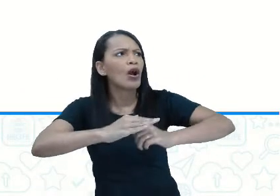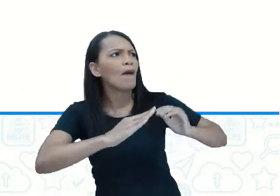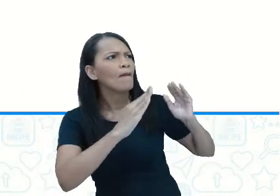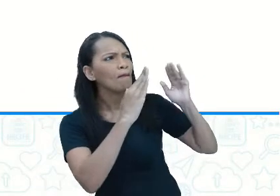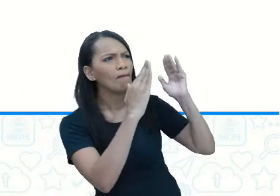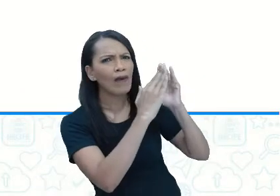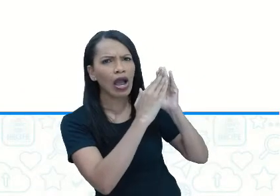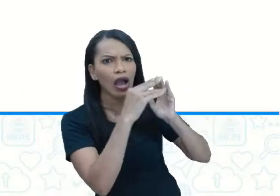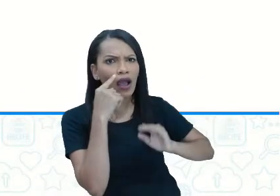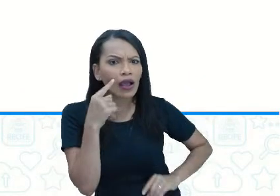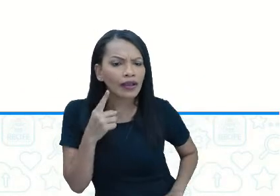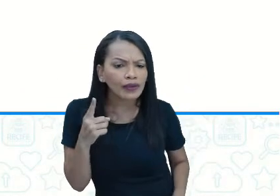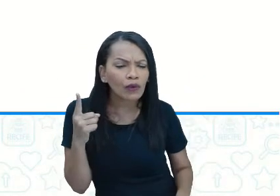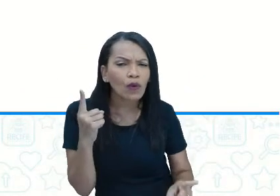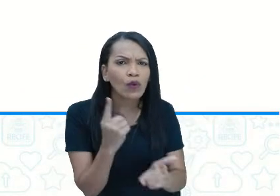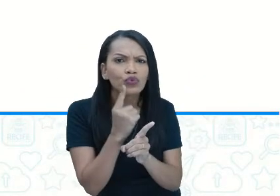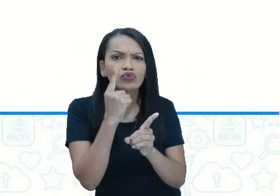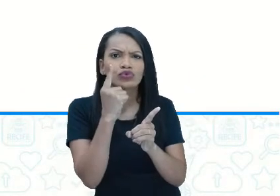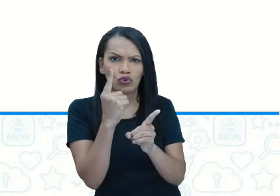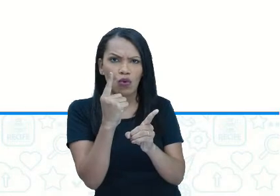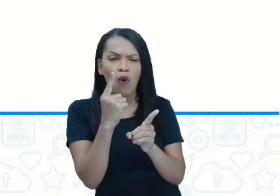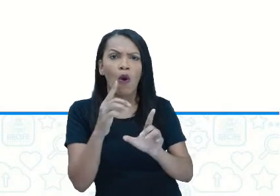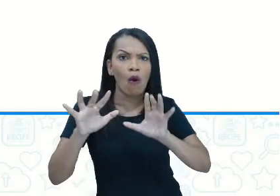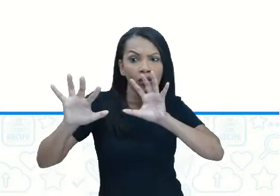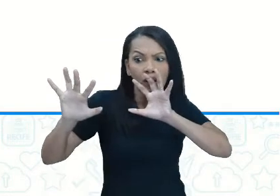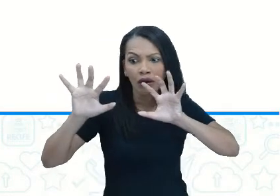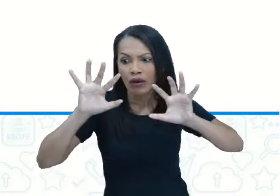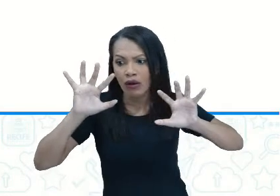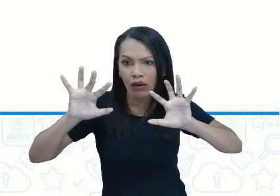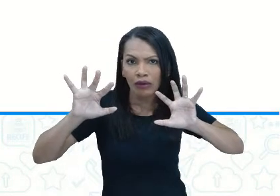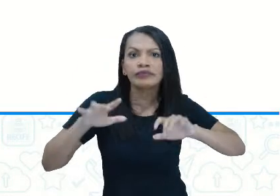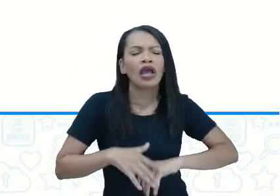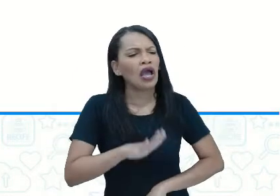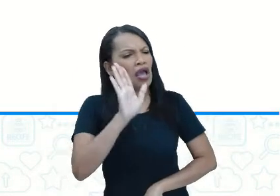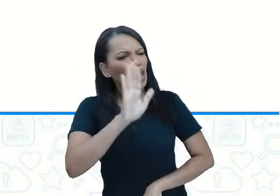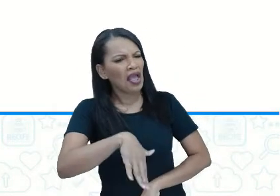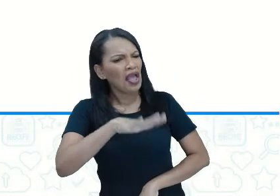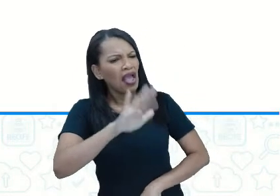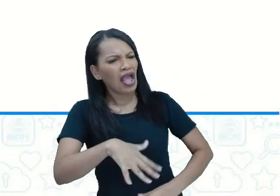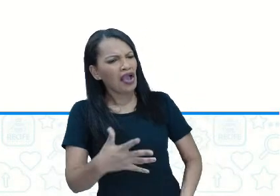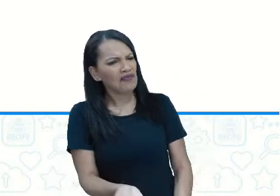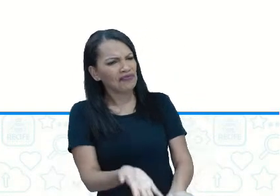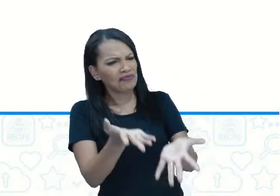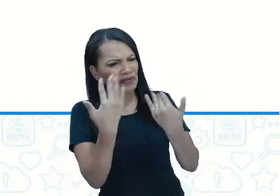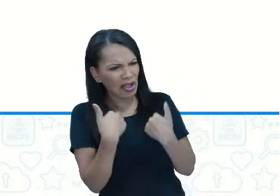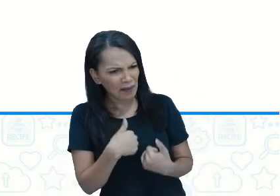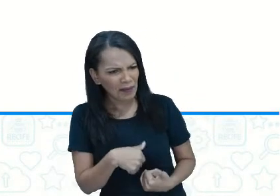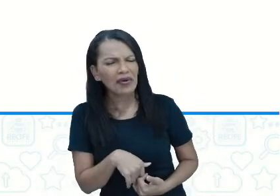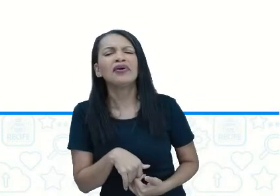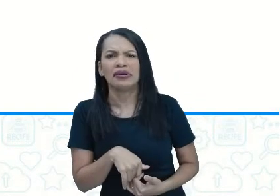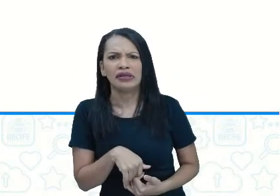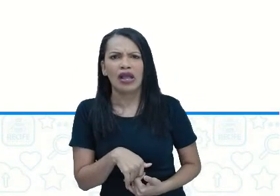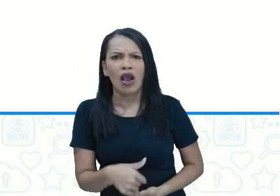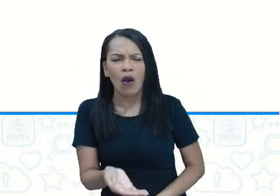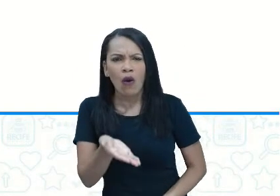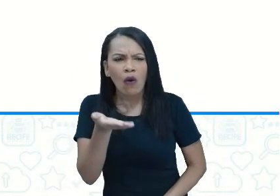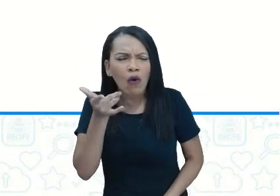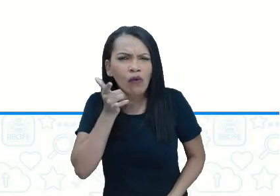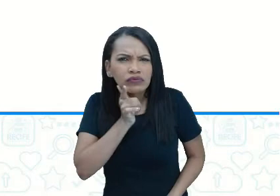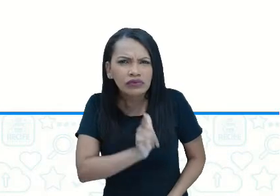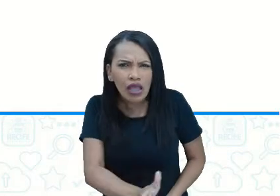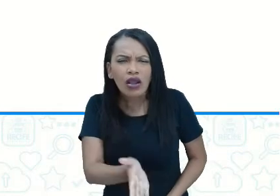monstro. Velhinho, vamos apostar quem consegue comer mais